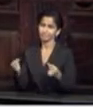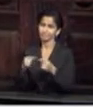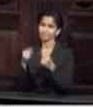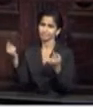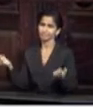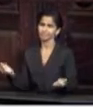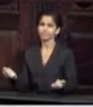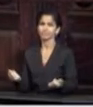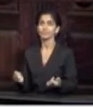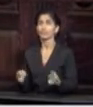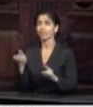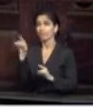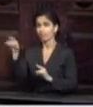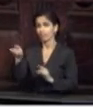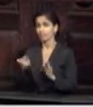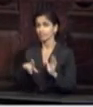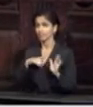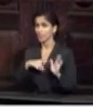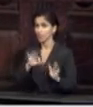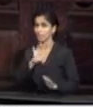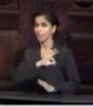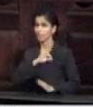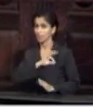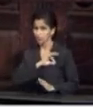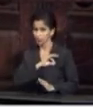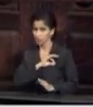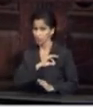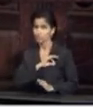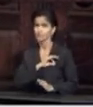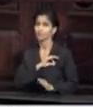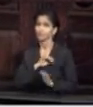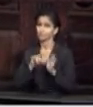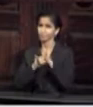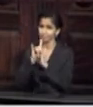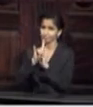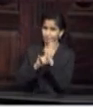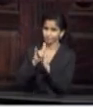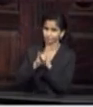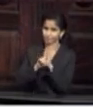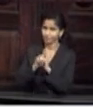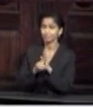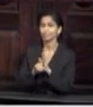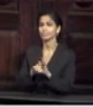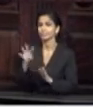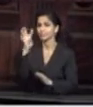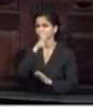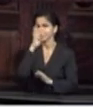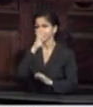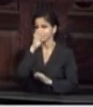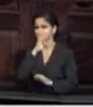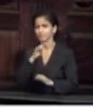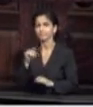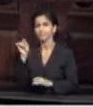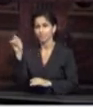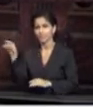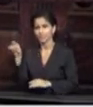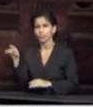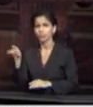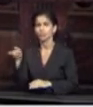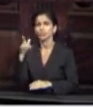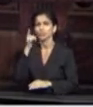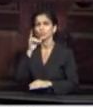é investigado da Operação Lava Jato e é um absurdo fazer com que